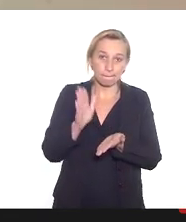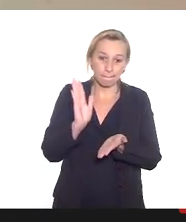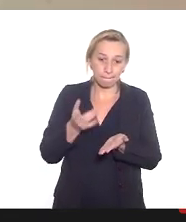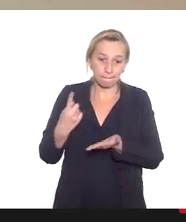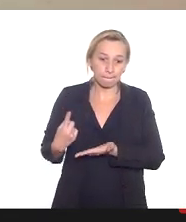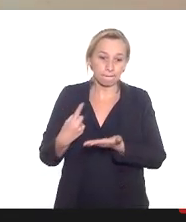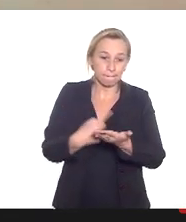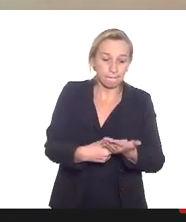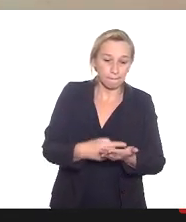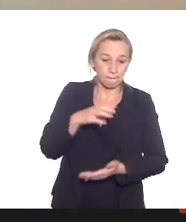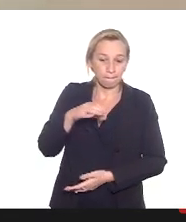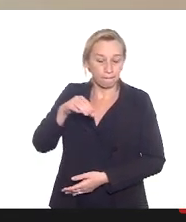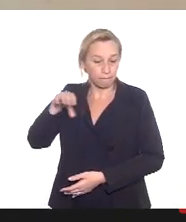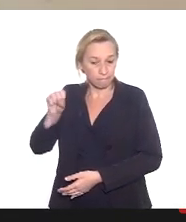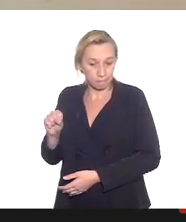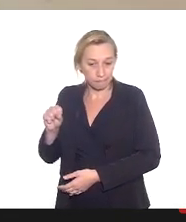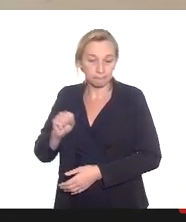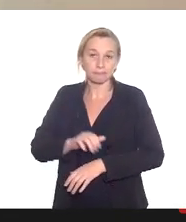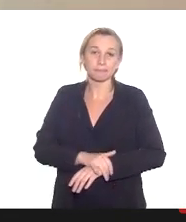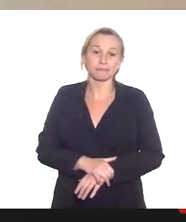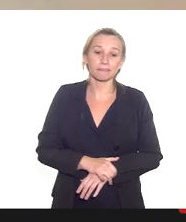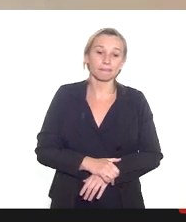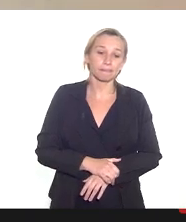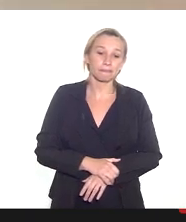pactuada com cozendey é